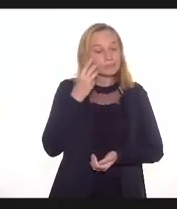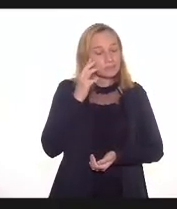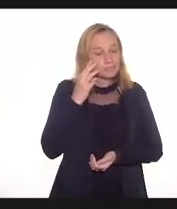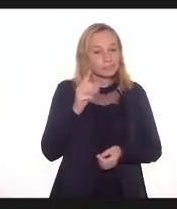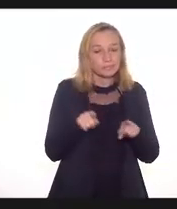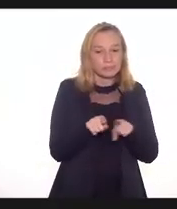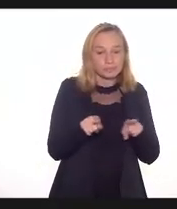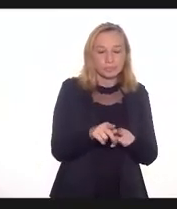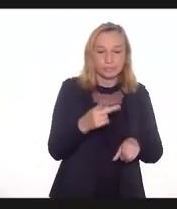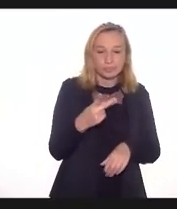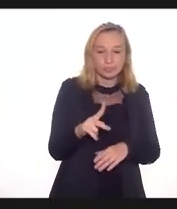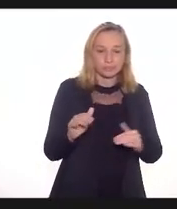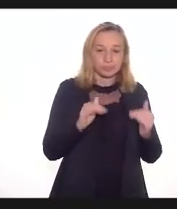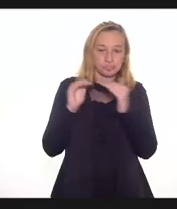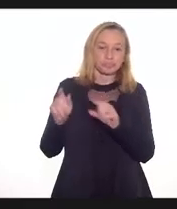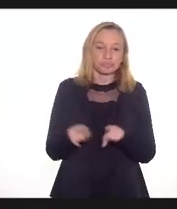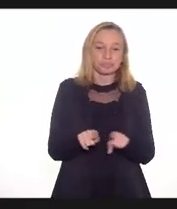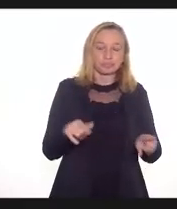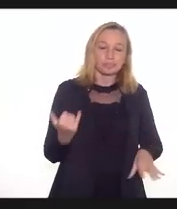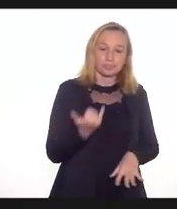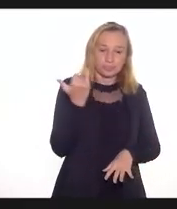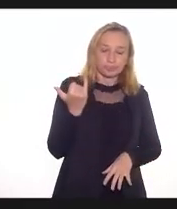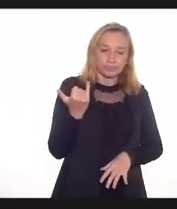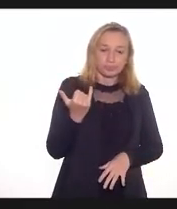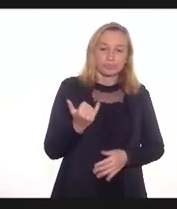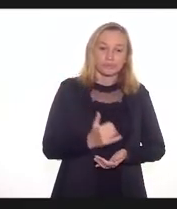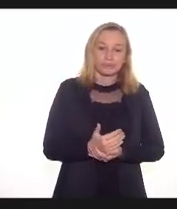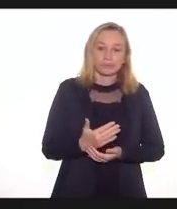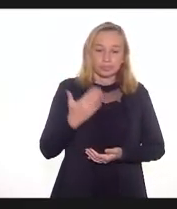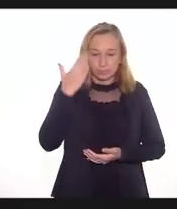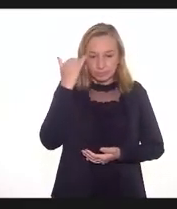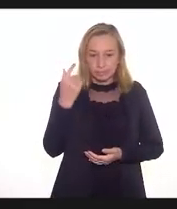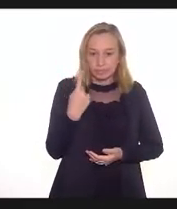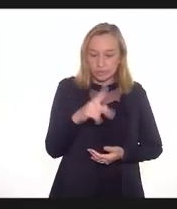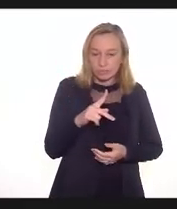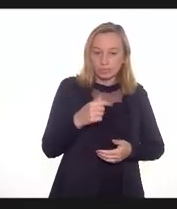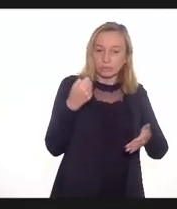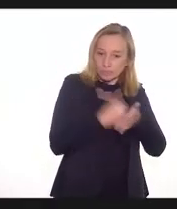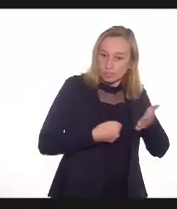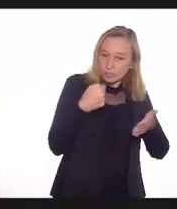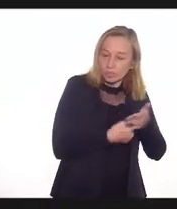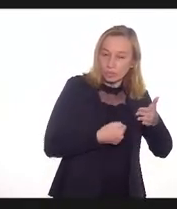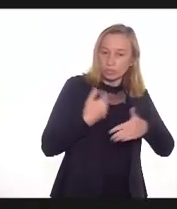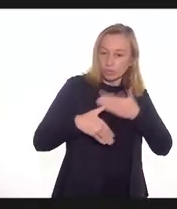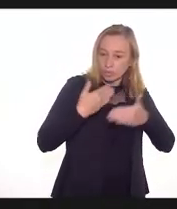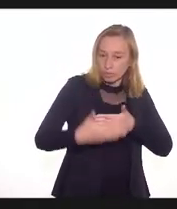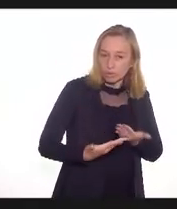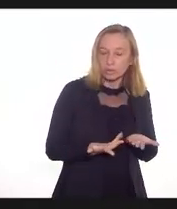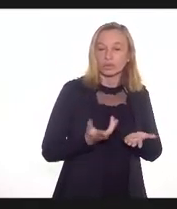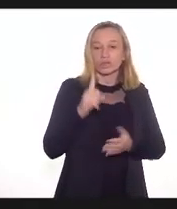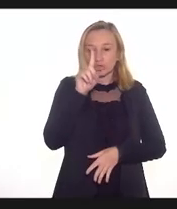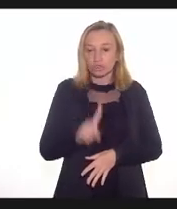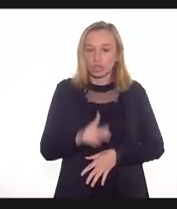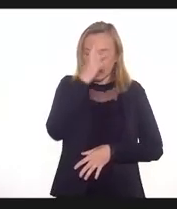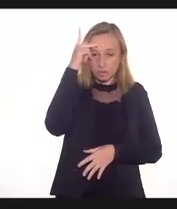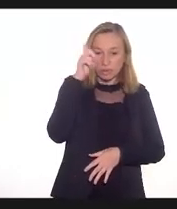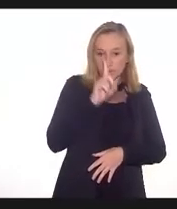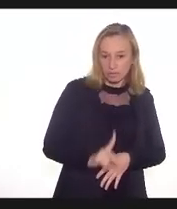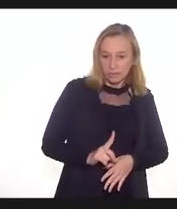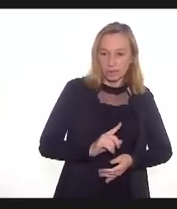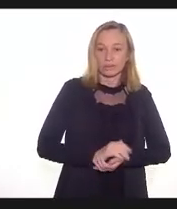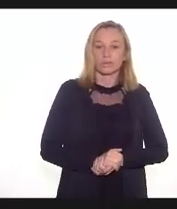Excelência também. Uma lei importante, sei da sua batalha ao longo da vida em prol do direito das pessoas com